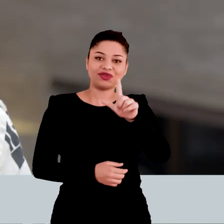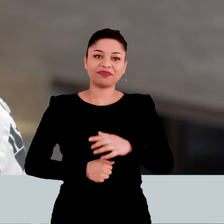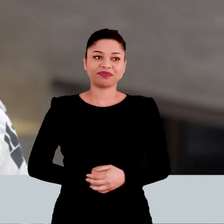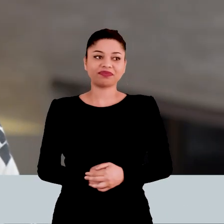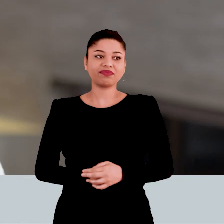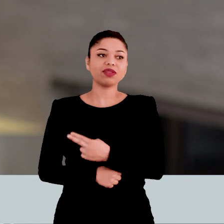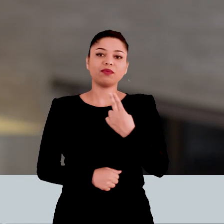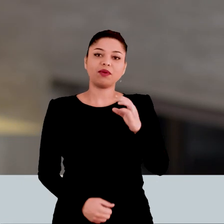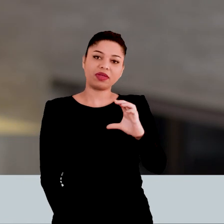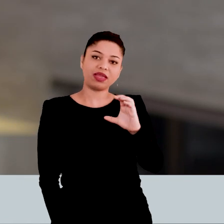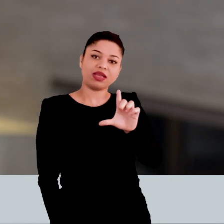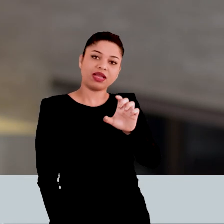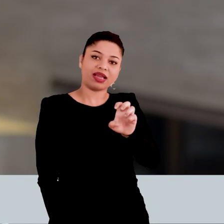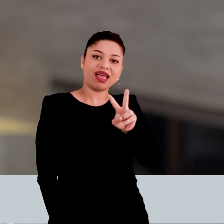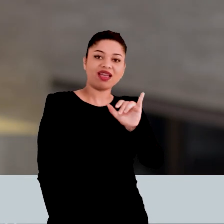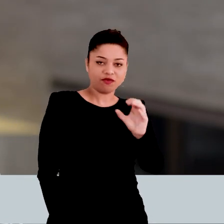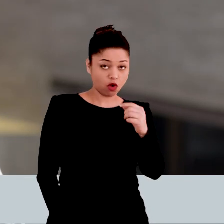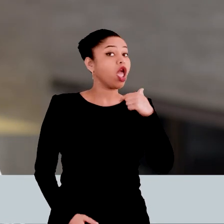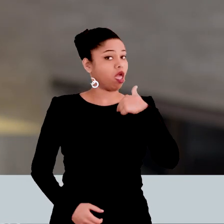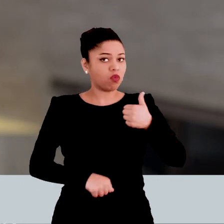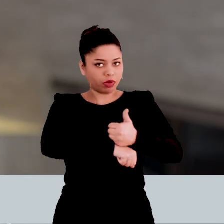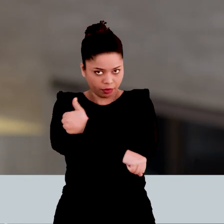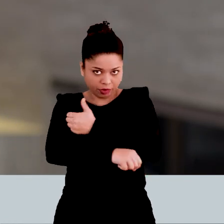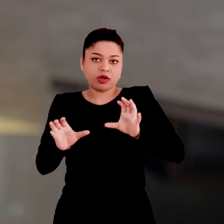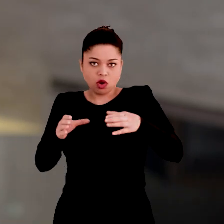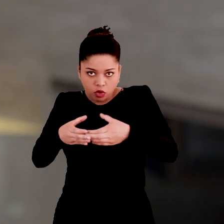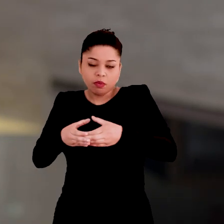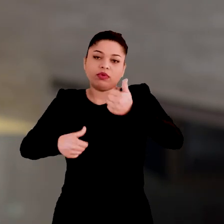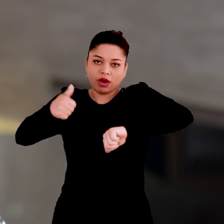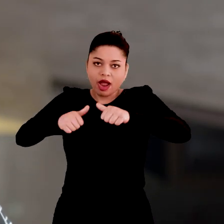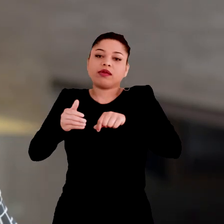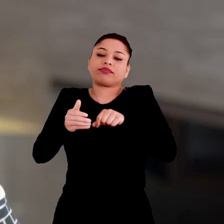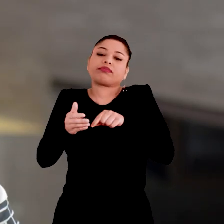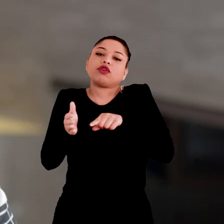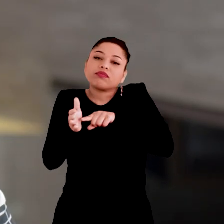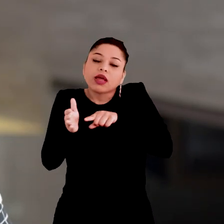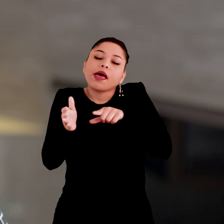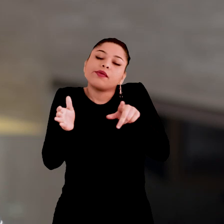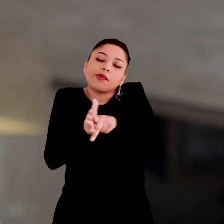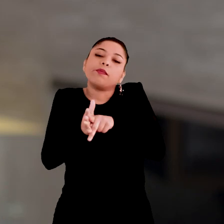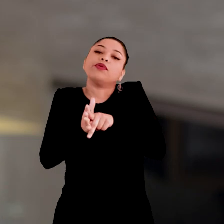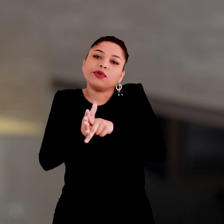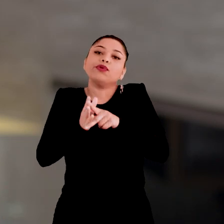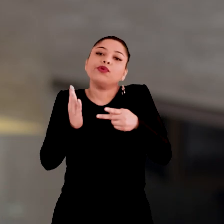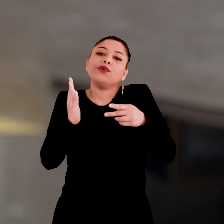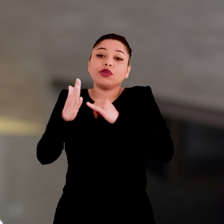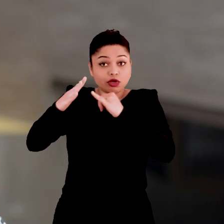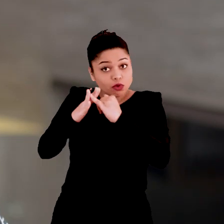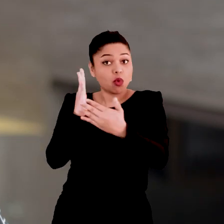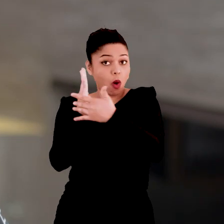Clévio Rabelo, eu sou um dos jurados do Prêmio Arquitetura Tomiotaki Akzo Nobel. Eu